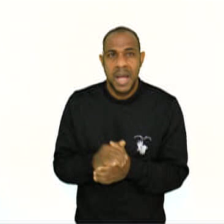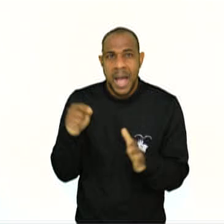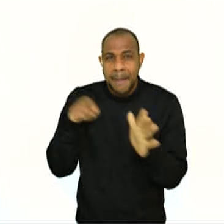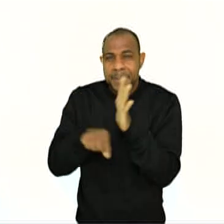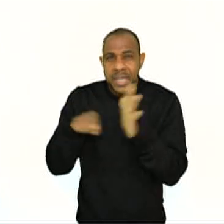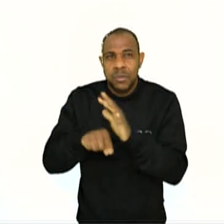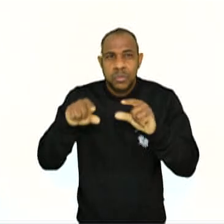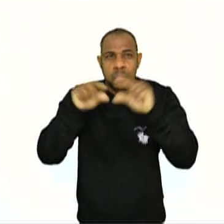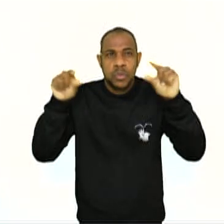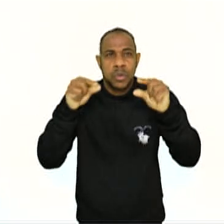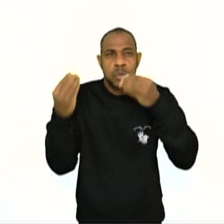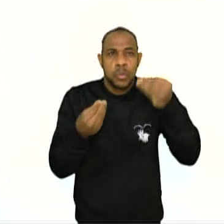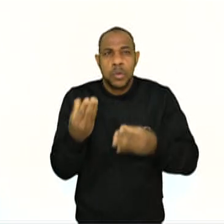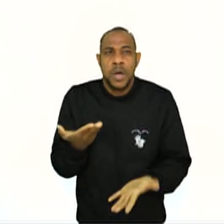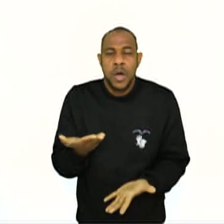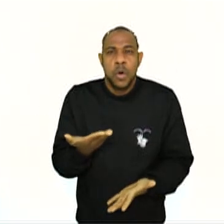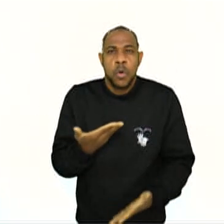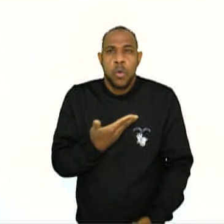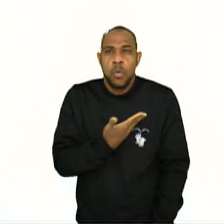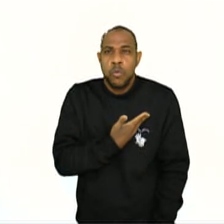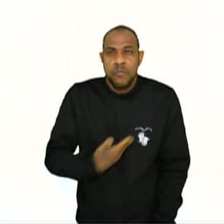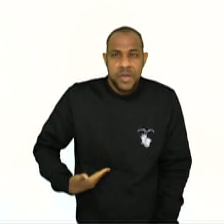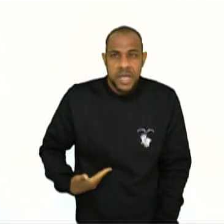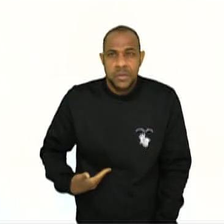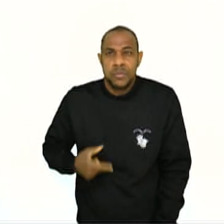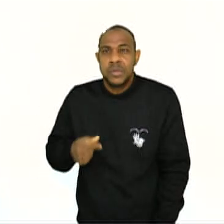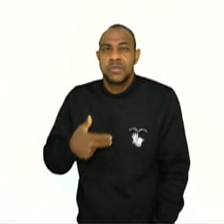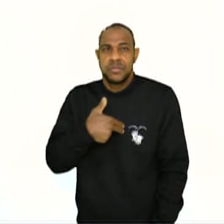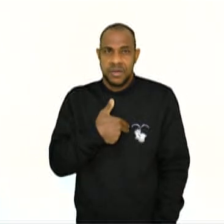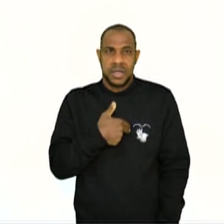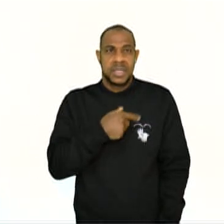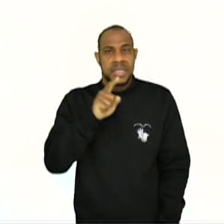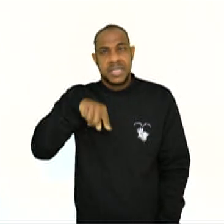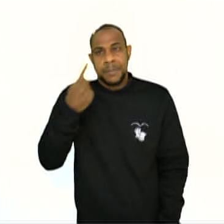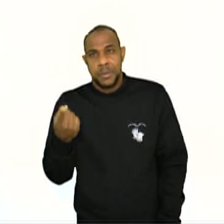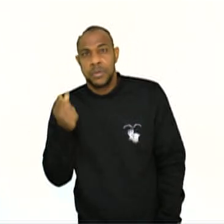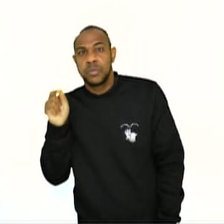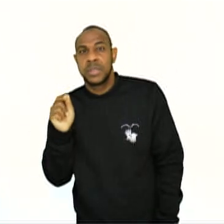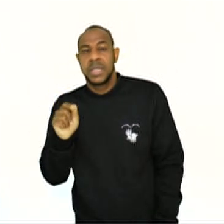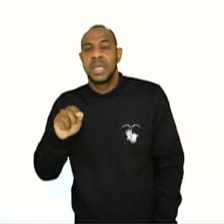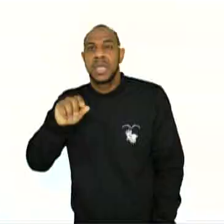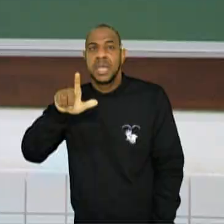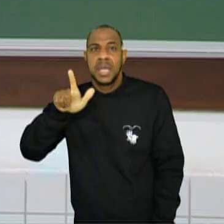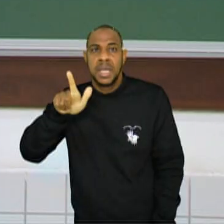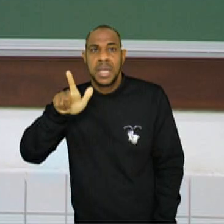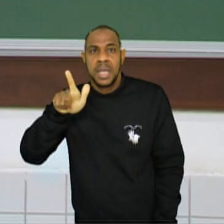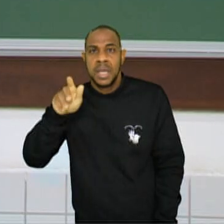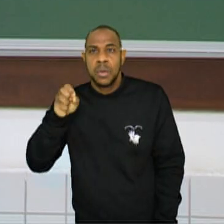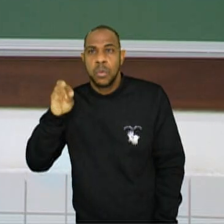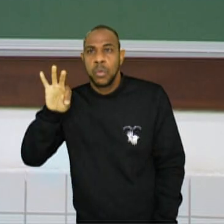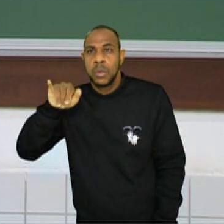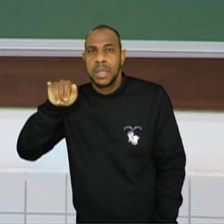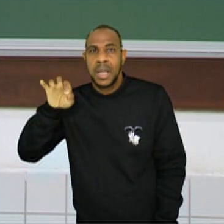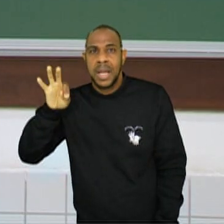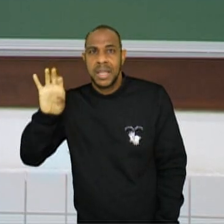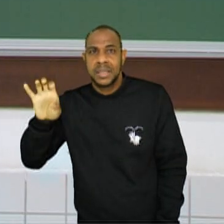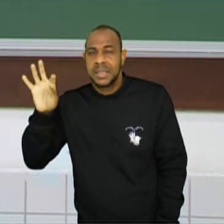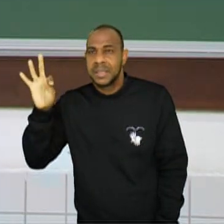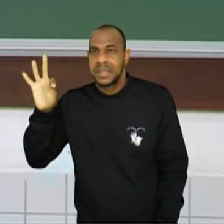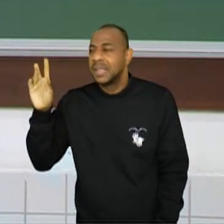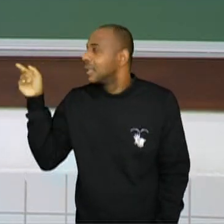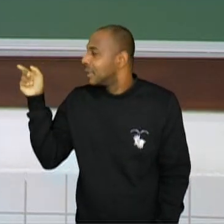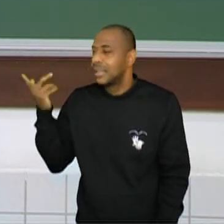pergunta é sobre o governo de Vargas primeiro e do Goulart depois. Às vezes aparece a palavra